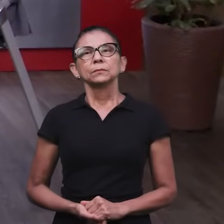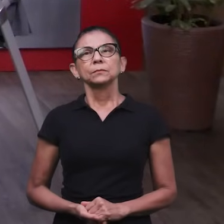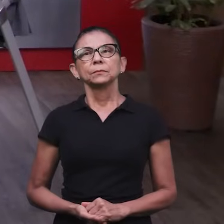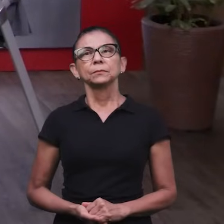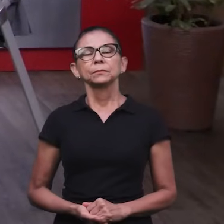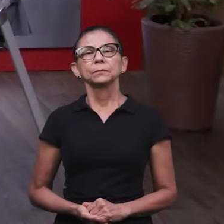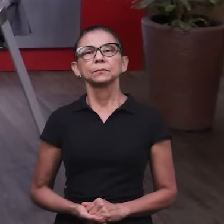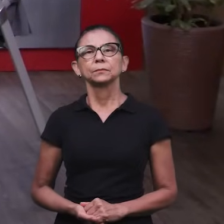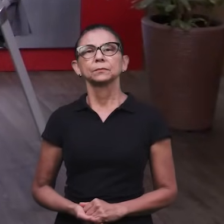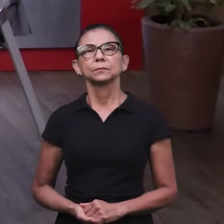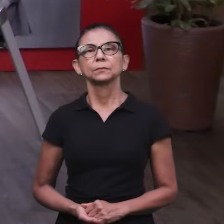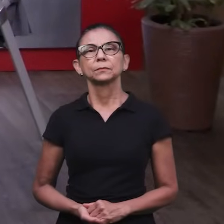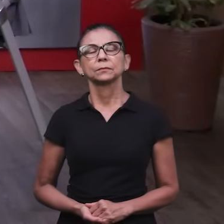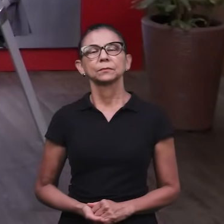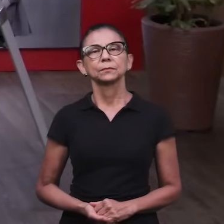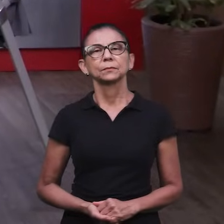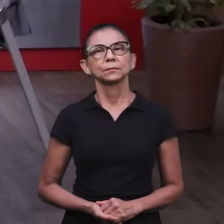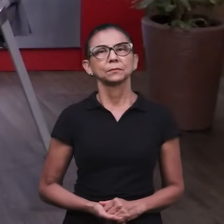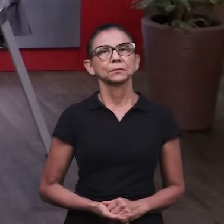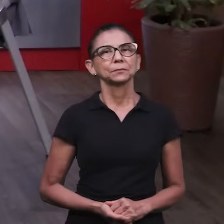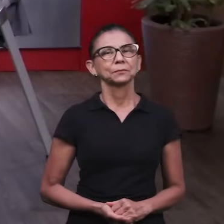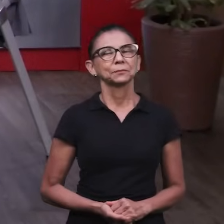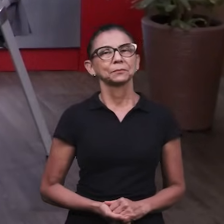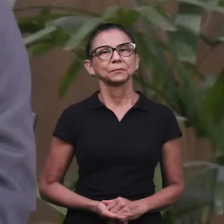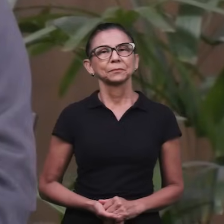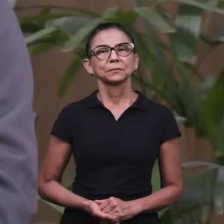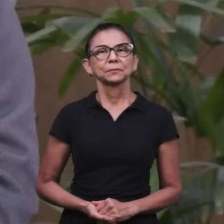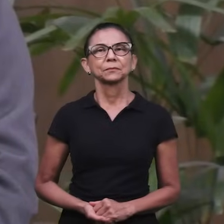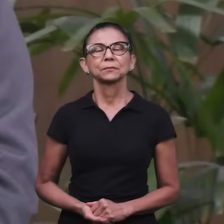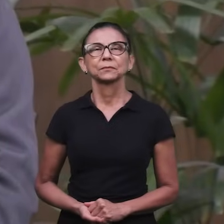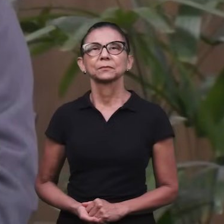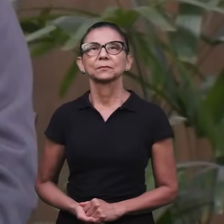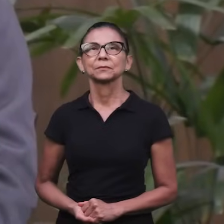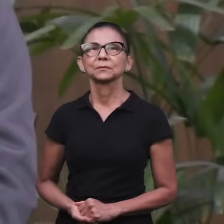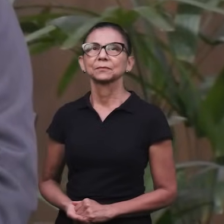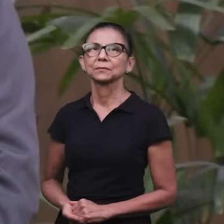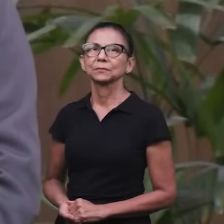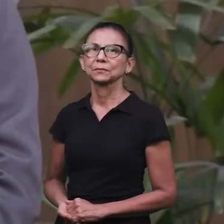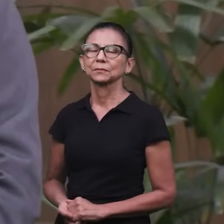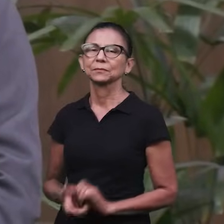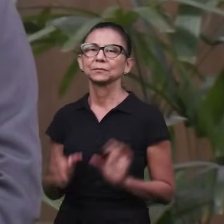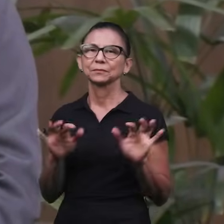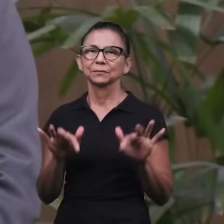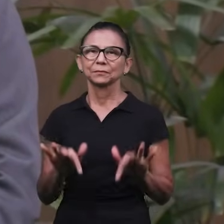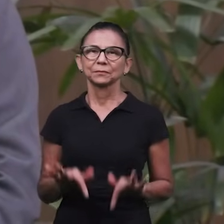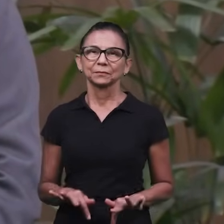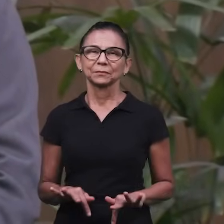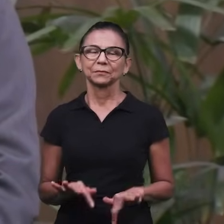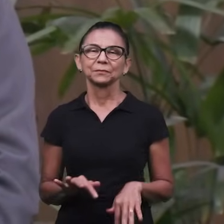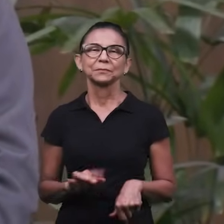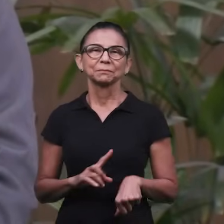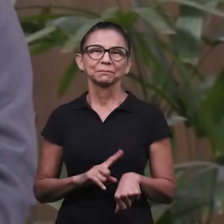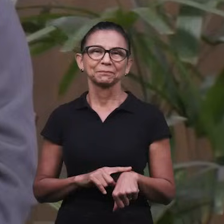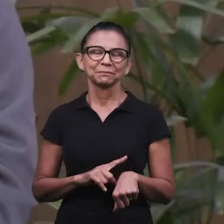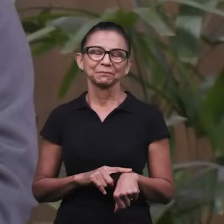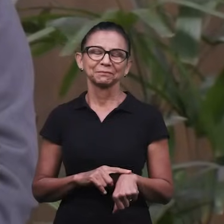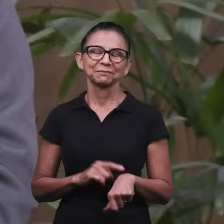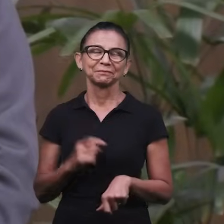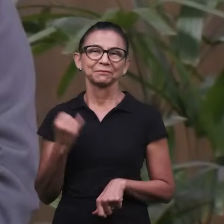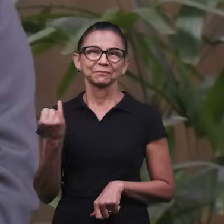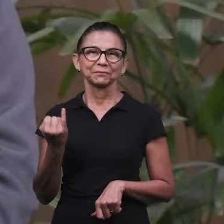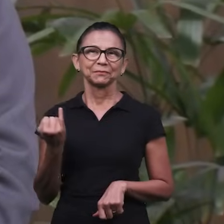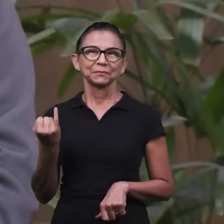bom. Bom, já estamos caminhando aí para nosso encerramento, é importante